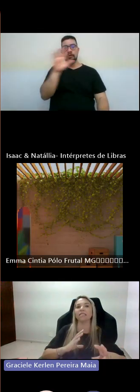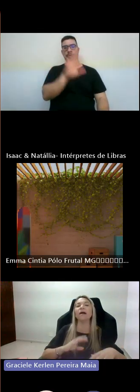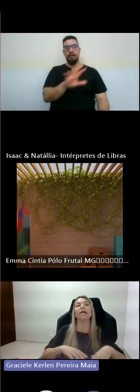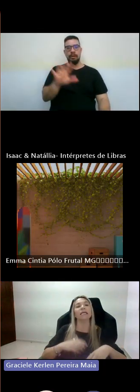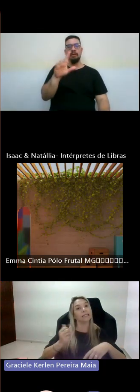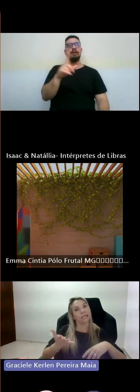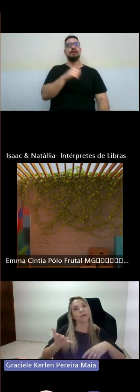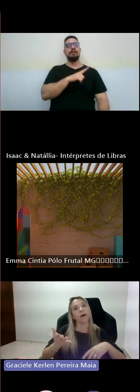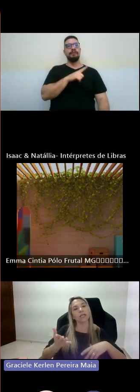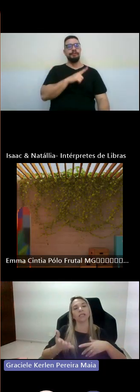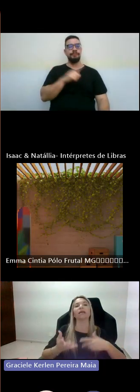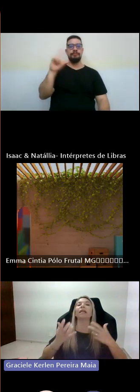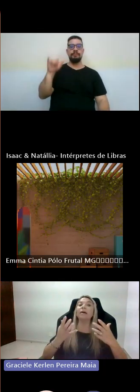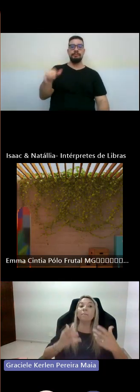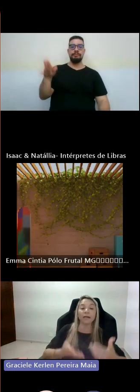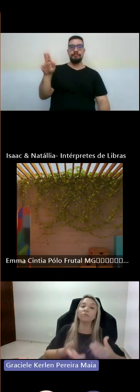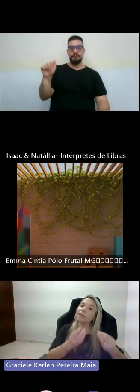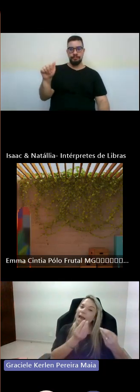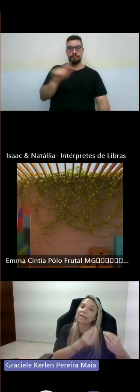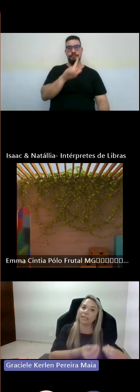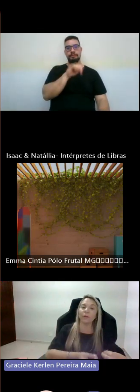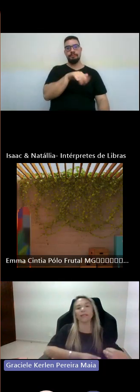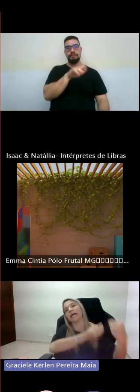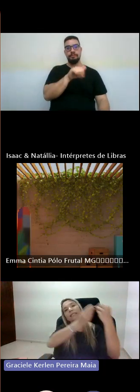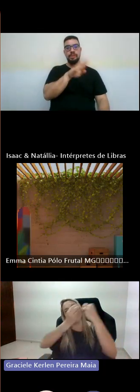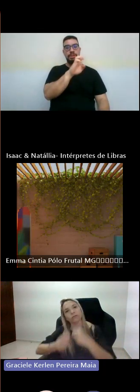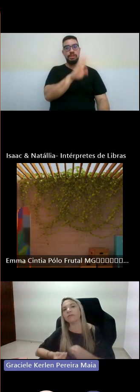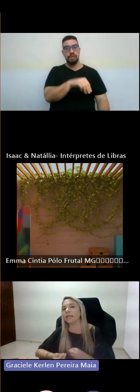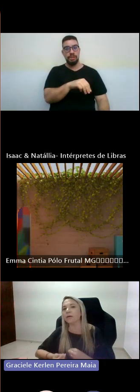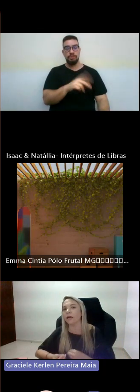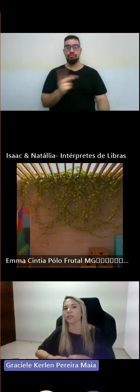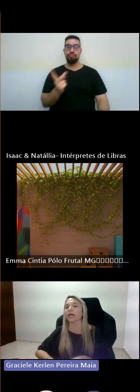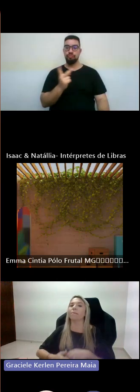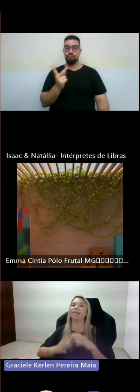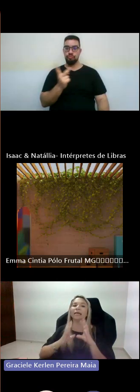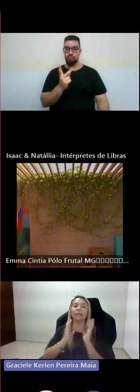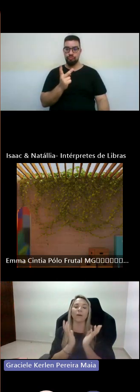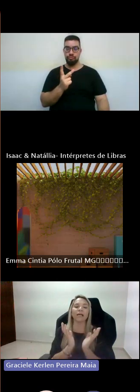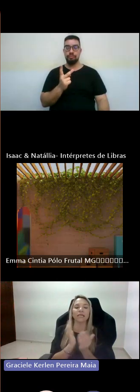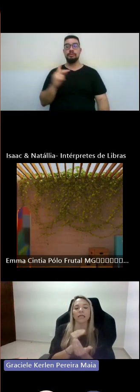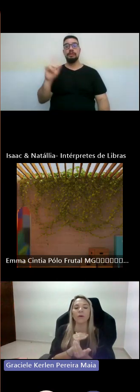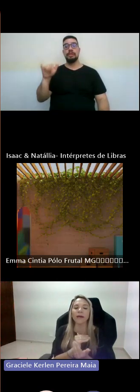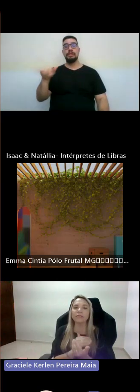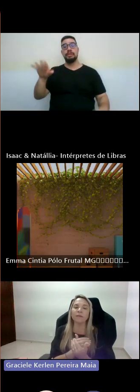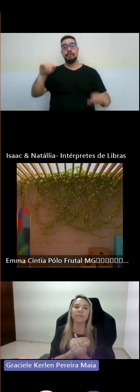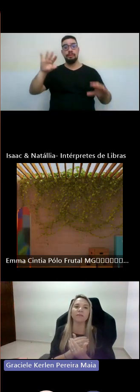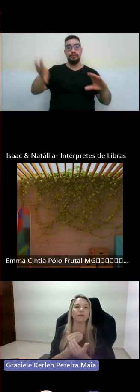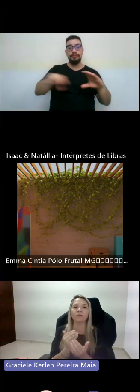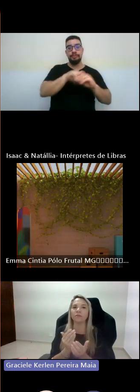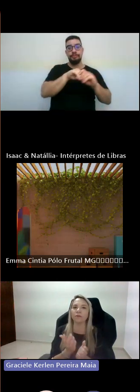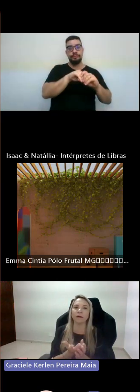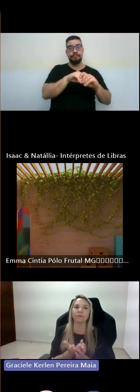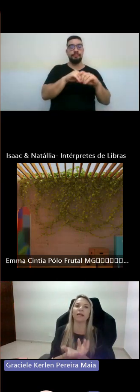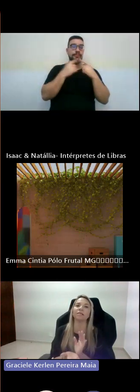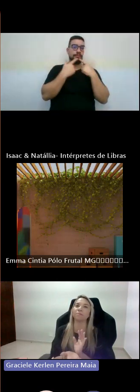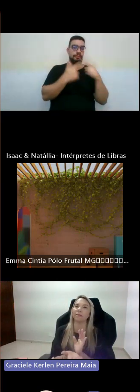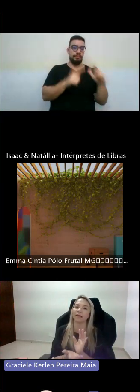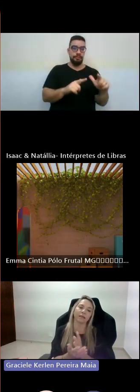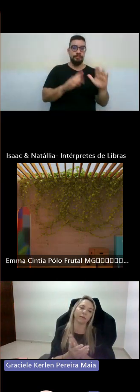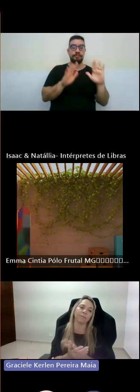da língua e da linguagem. Lembrando que a língua está dentro da linguagem, mas a linguagem ela não é específica do ser